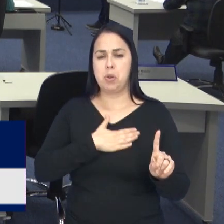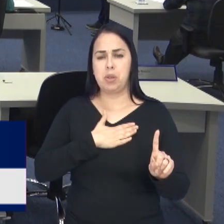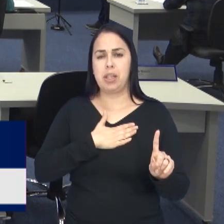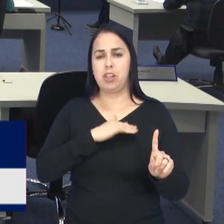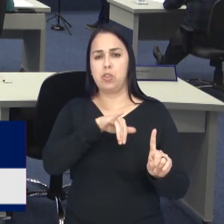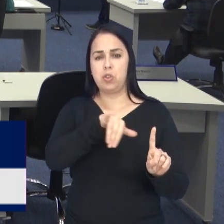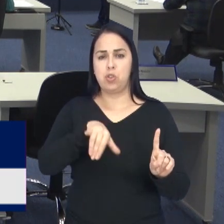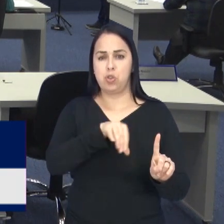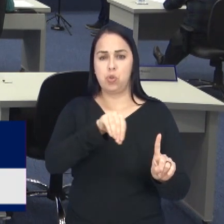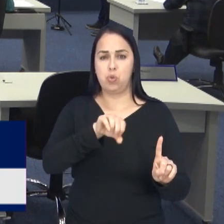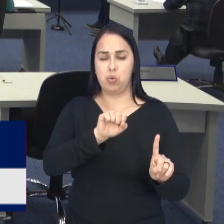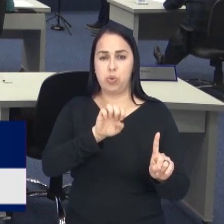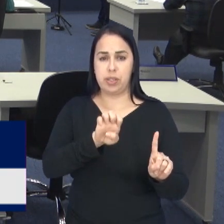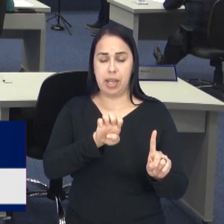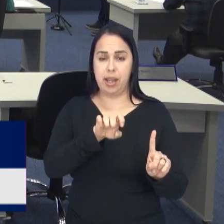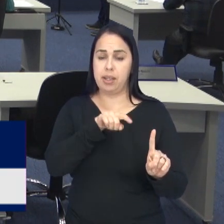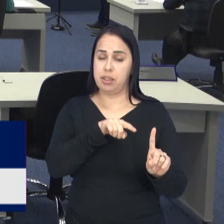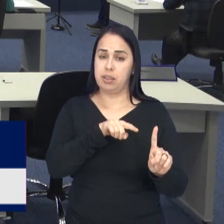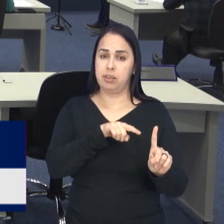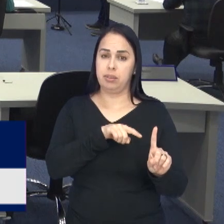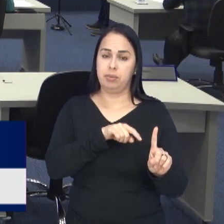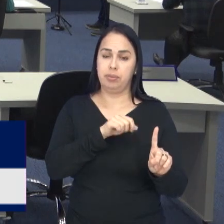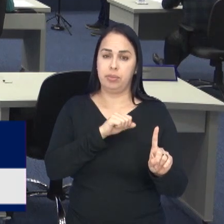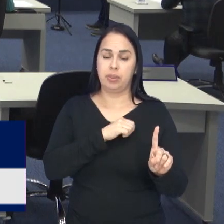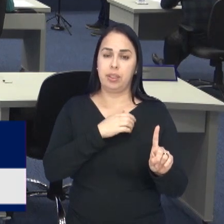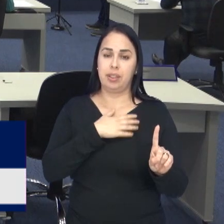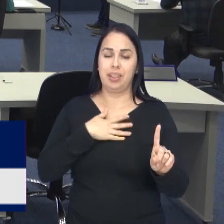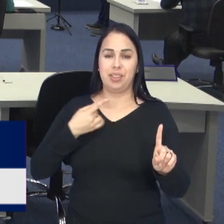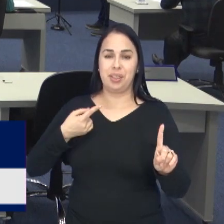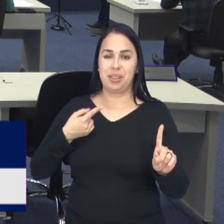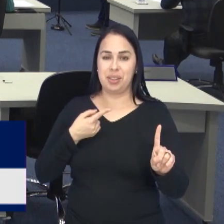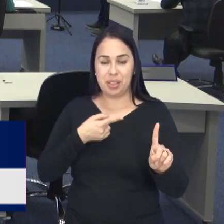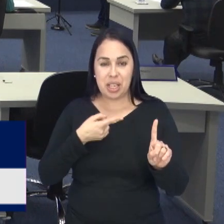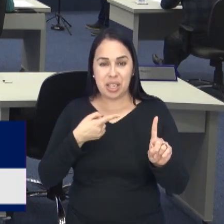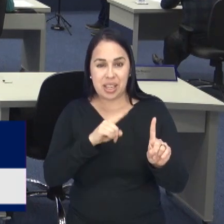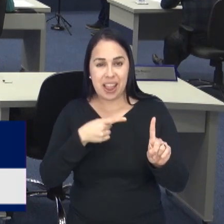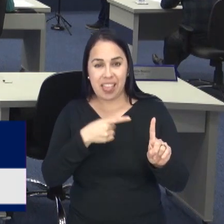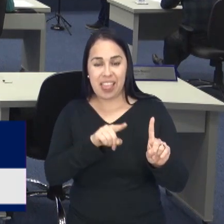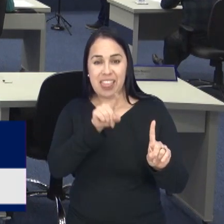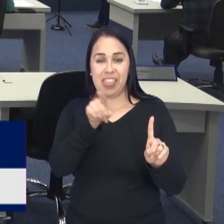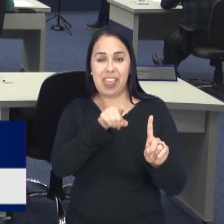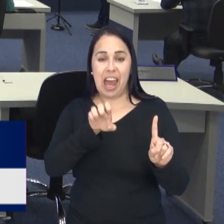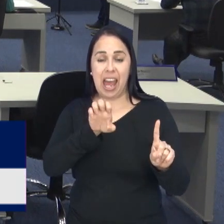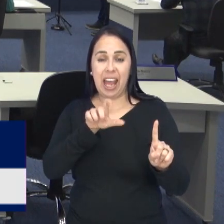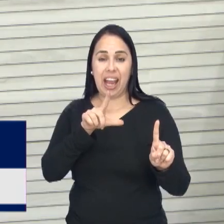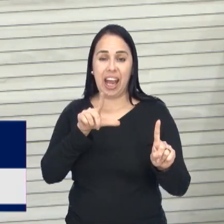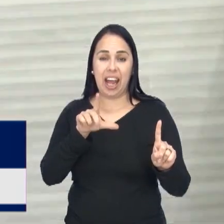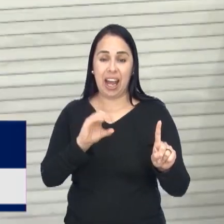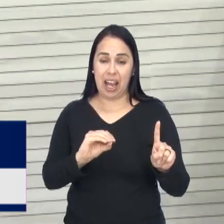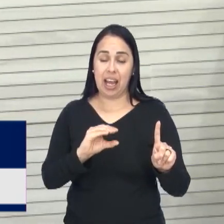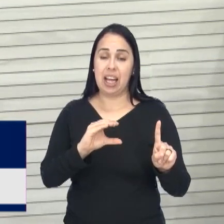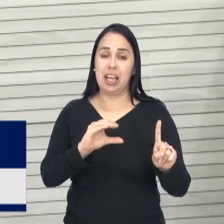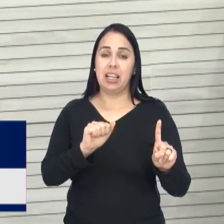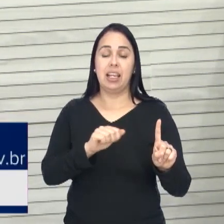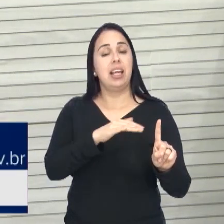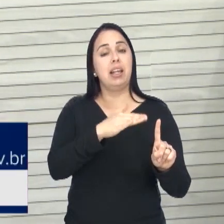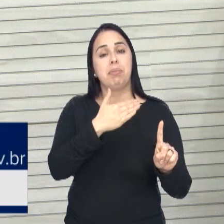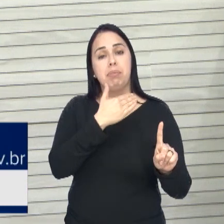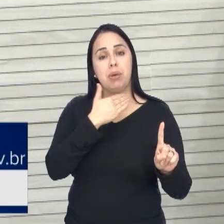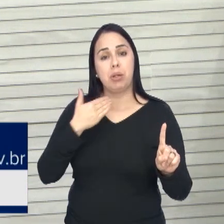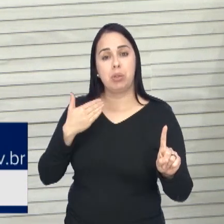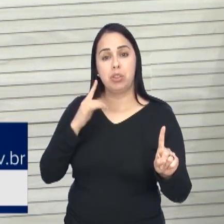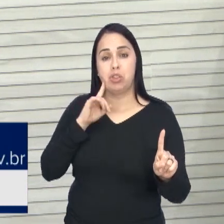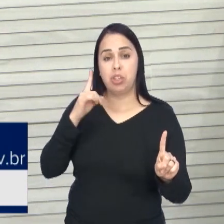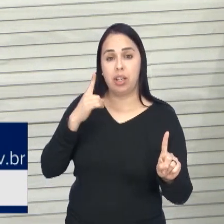senhor José de Paula Santos, carinhosamente, né, chamado de Zeca. Faleceu agora,